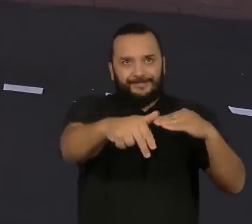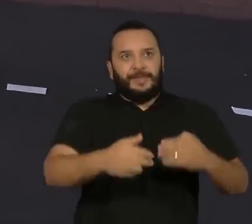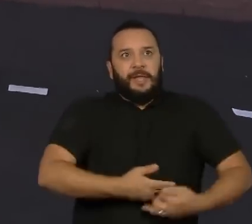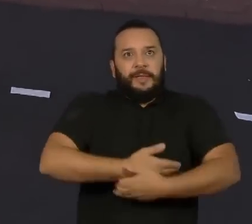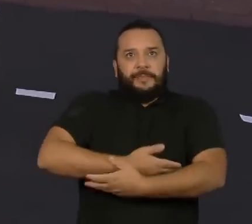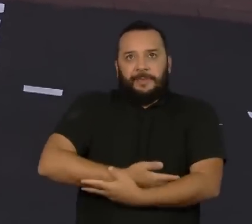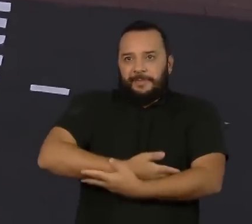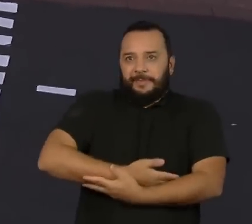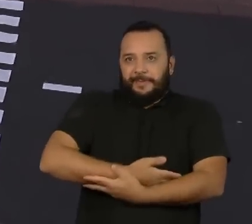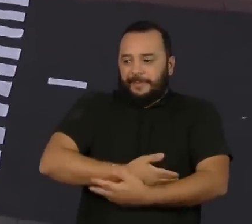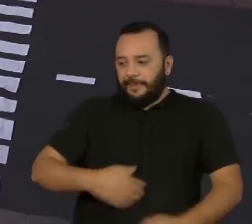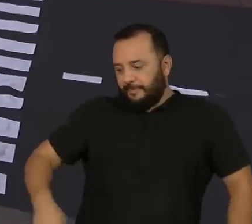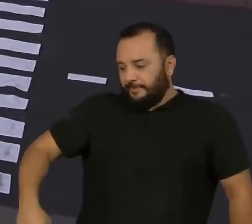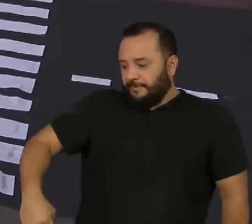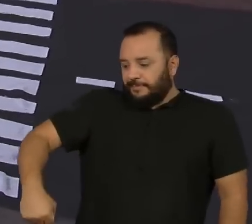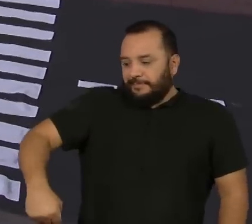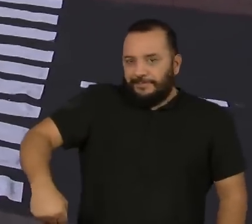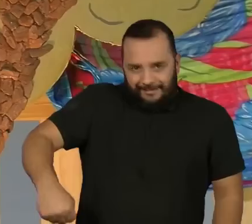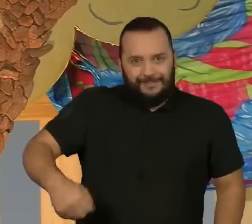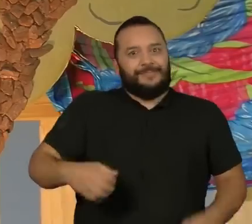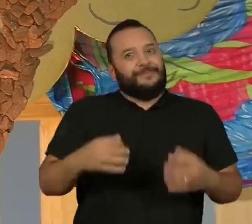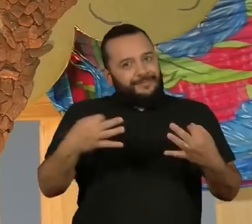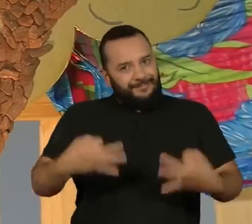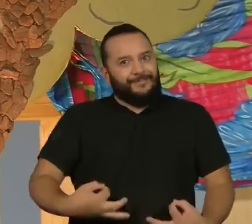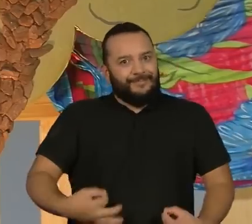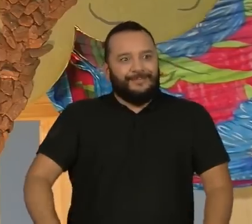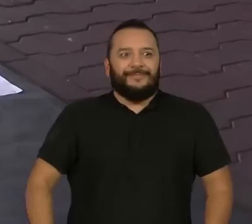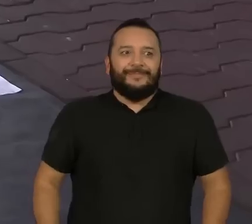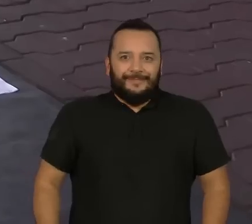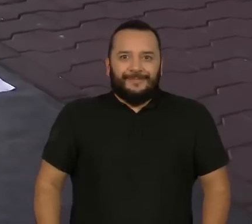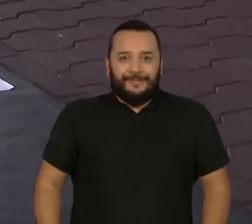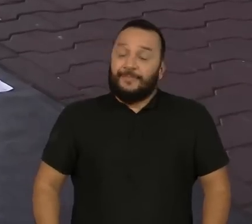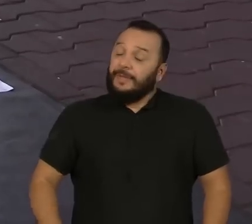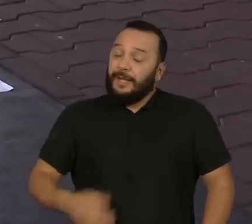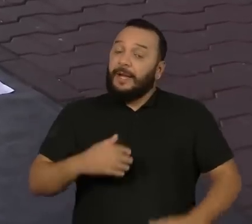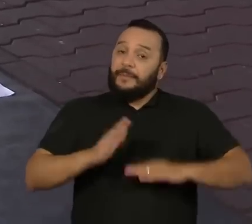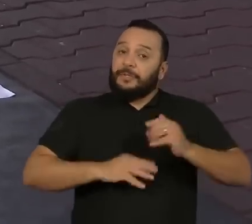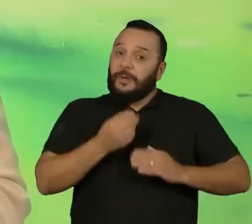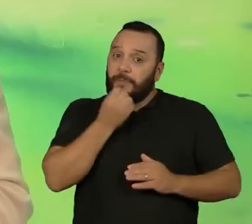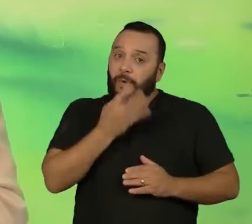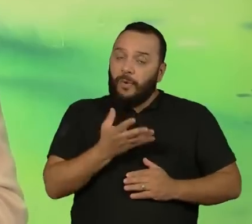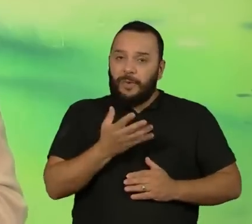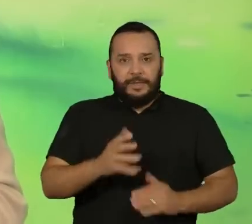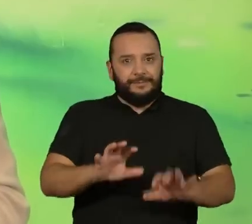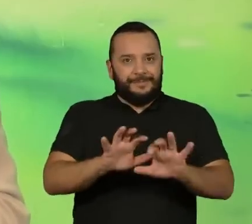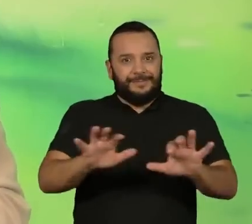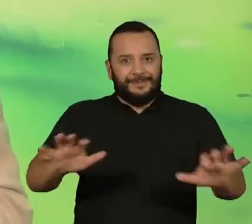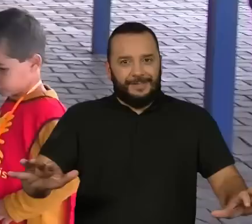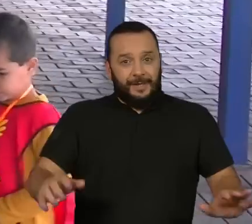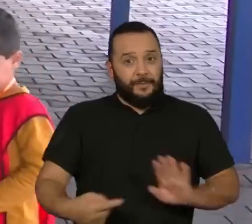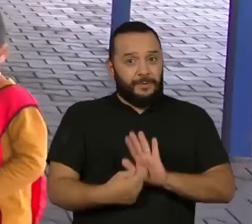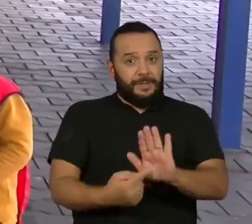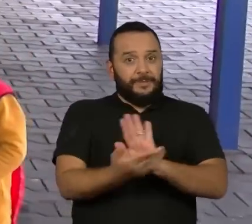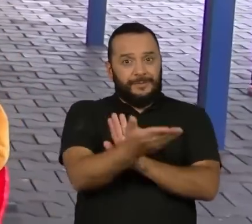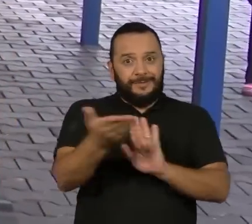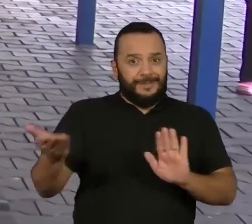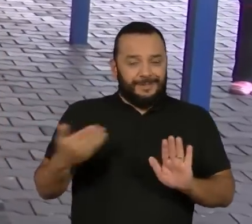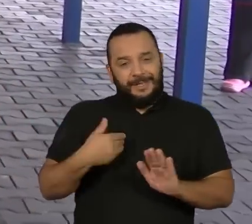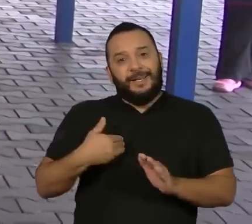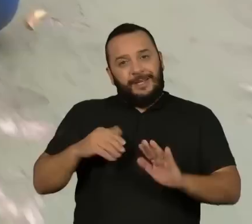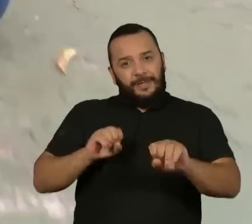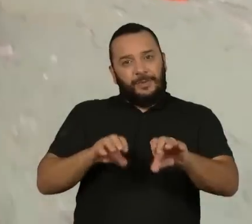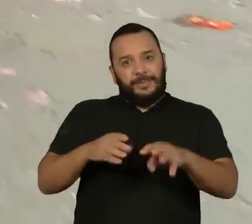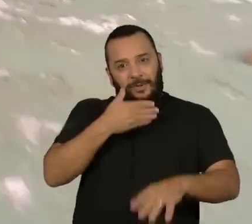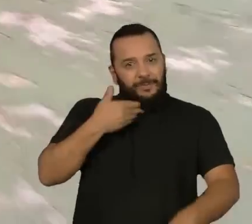bem, parou porque viu que o carro estava vindo. O Boas Práticas vem para inspirar E mostrar para você o melhor da